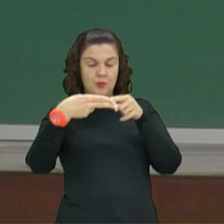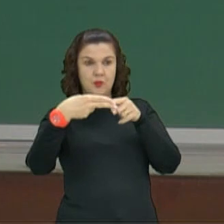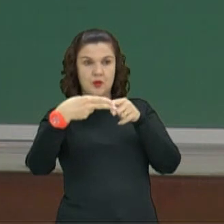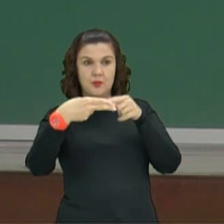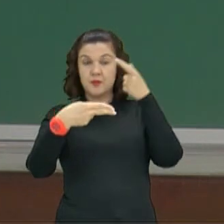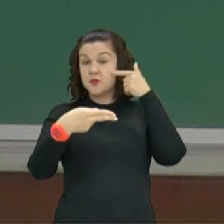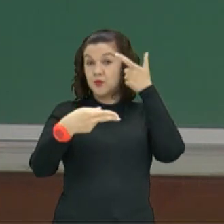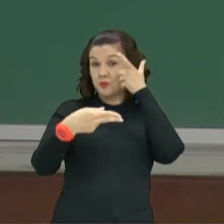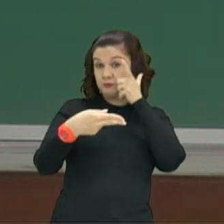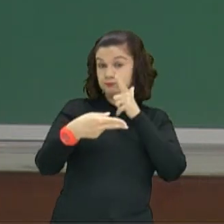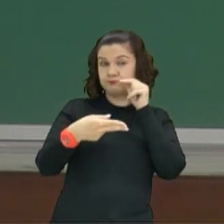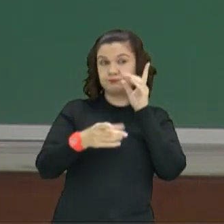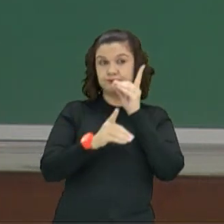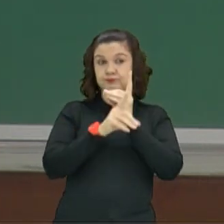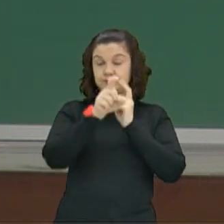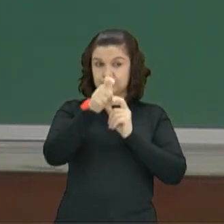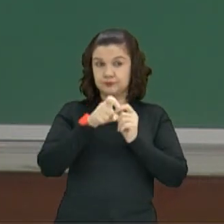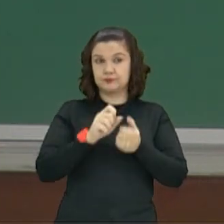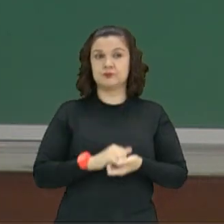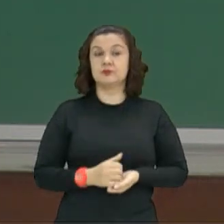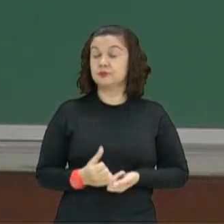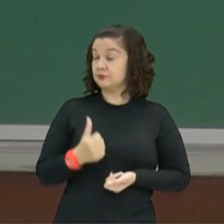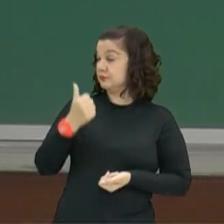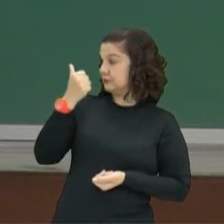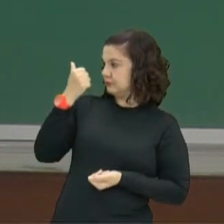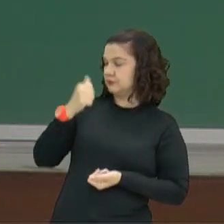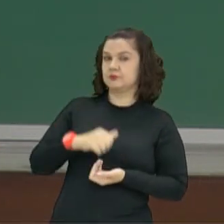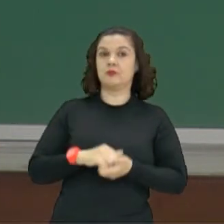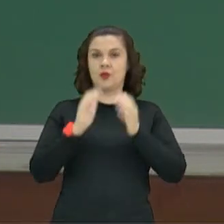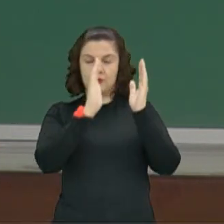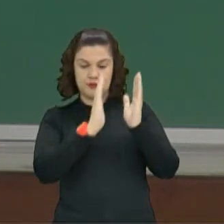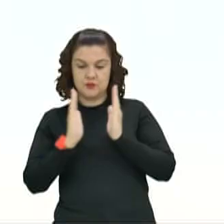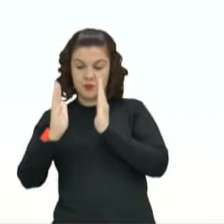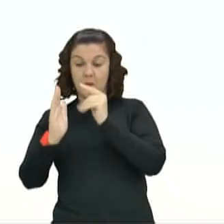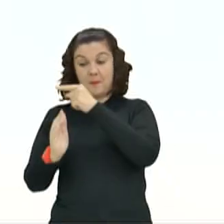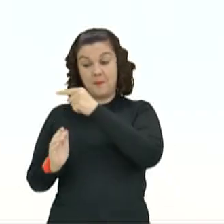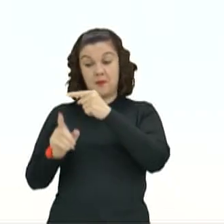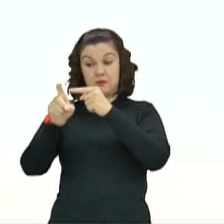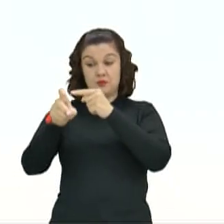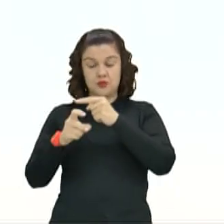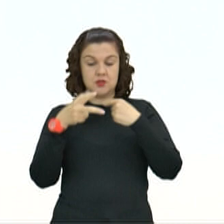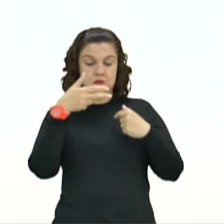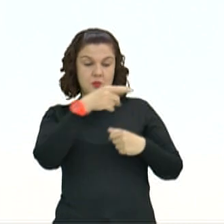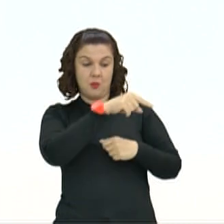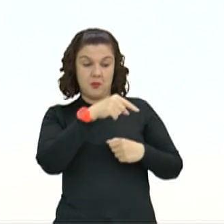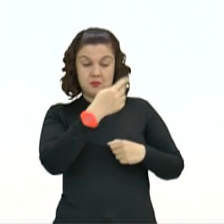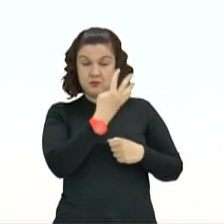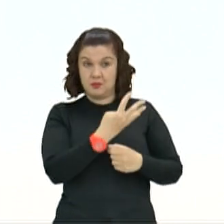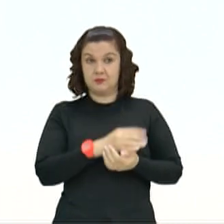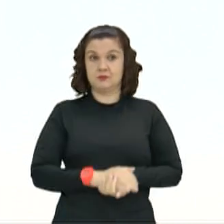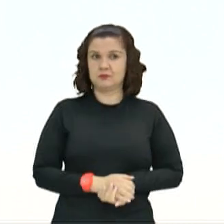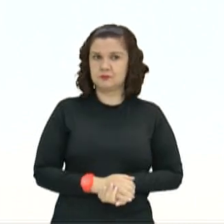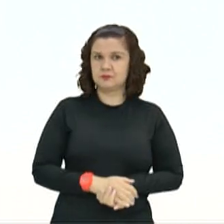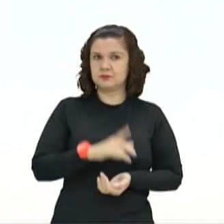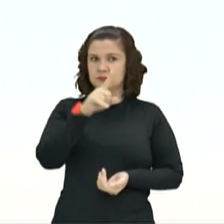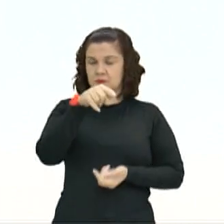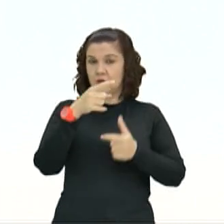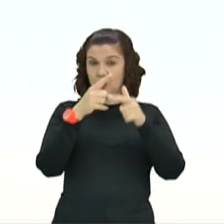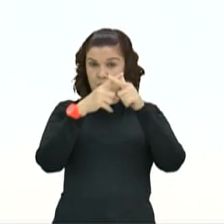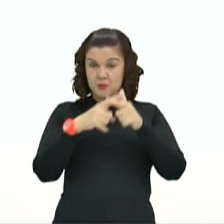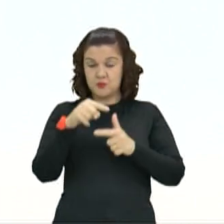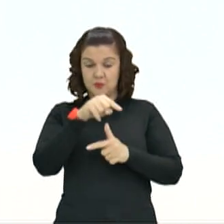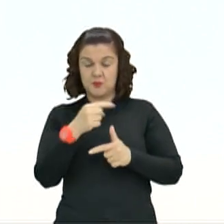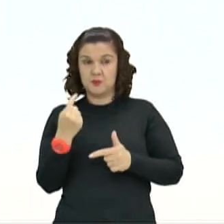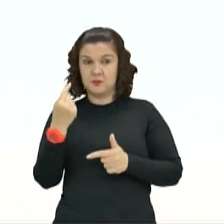gente calcular esse valor de x. Tá? Então eu tenho aqui, ó, isolando, vai ficar menos x igual a menos 4. Bom, se eu multiplicar por